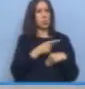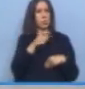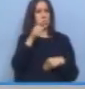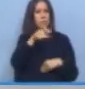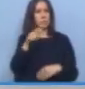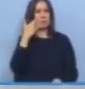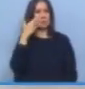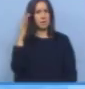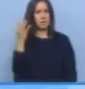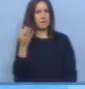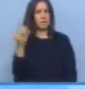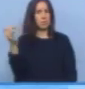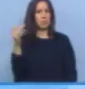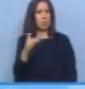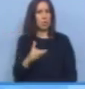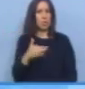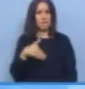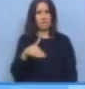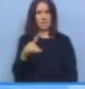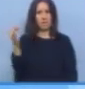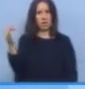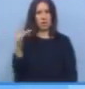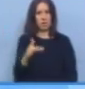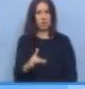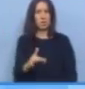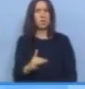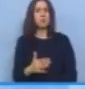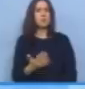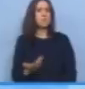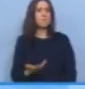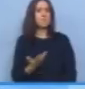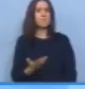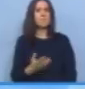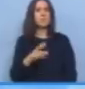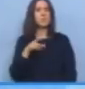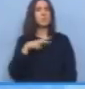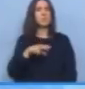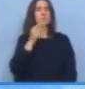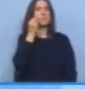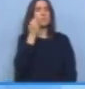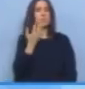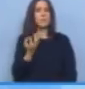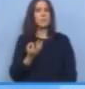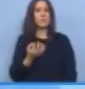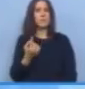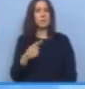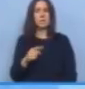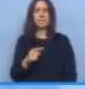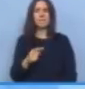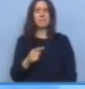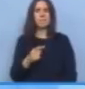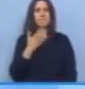que têm que chegar ou que virão ainda. De que forma é que o país também se tem